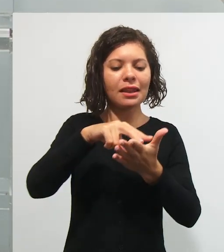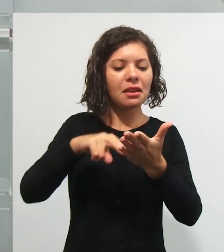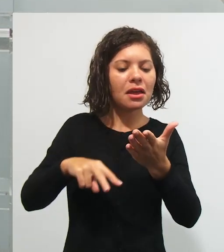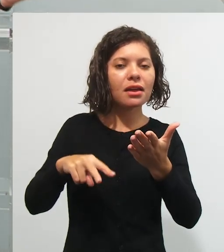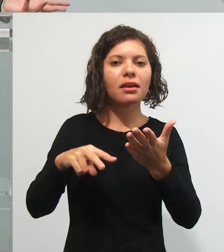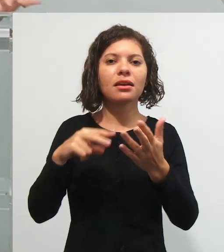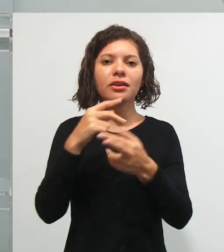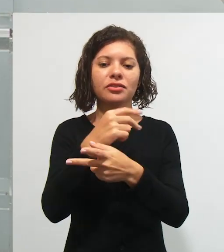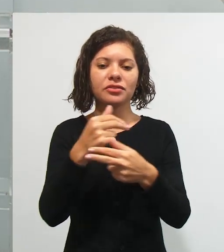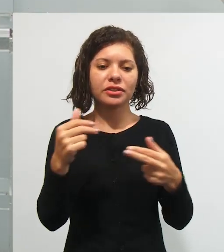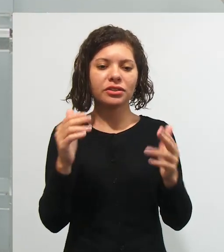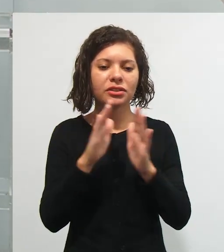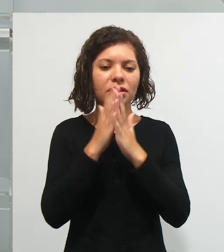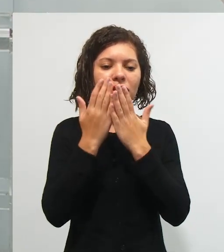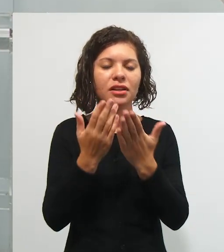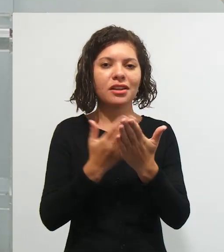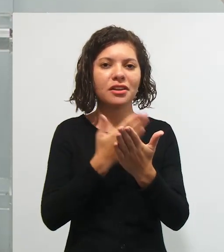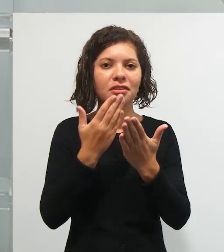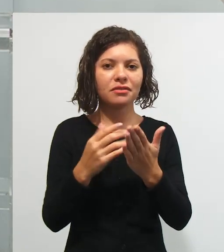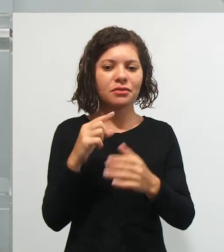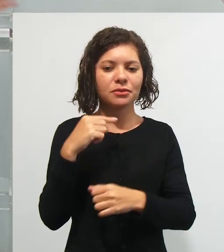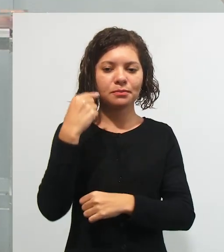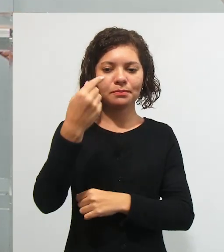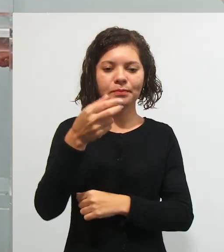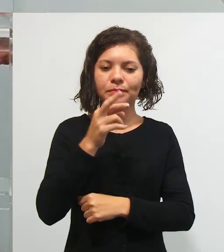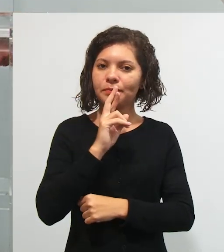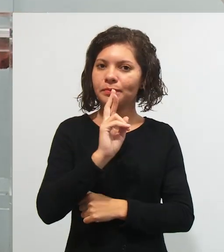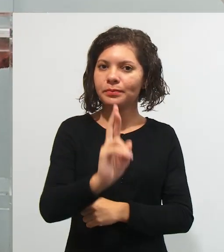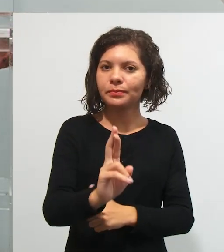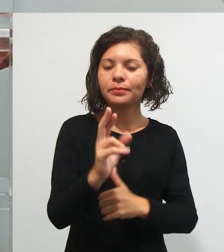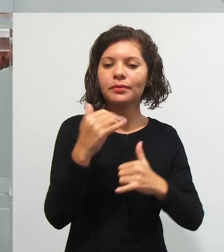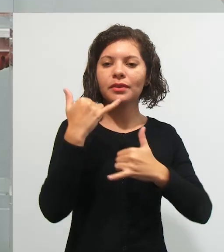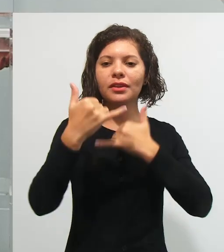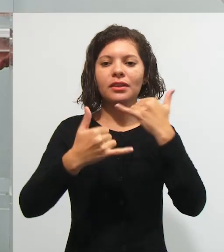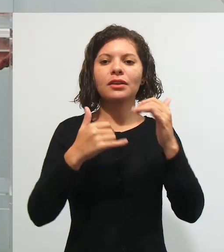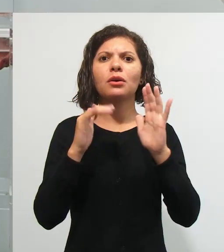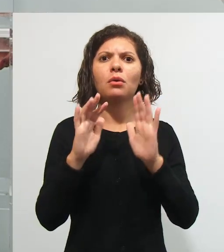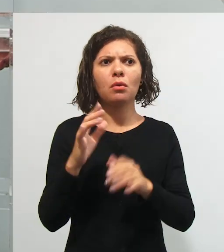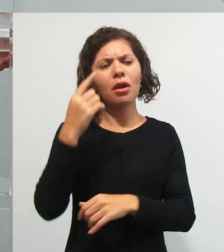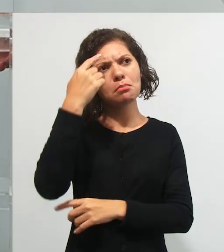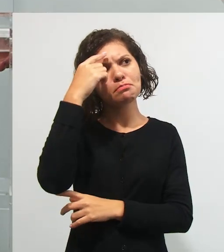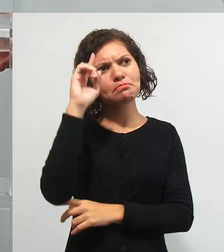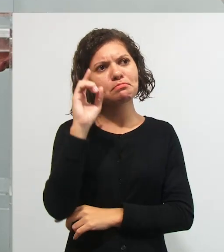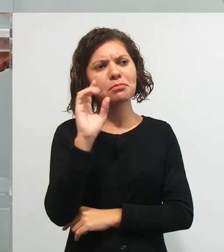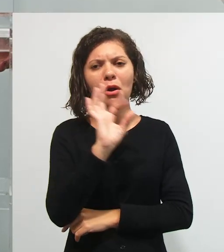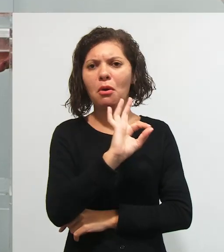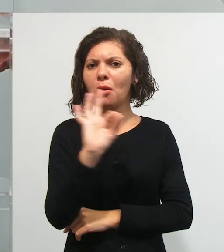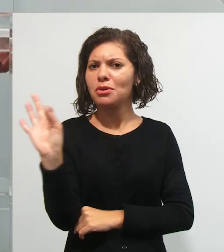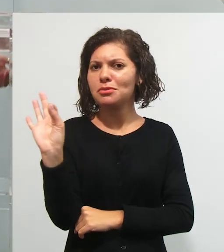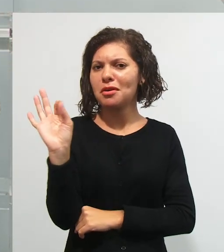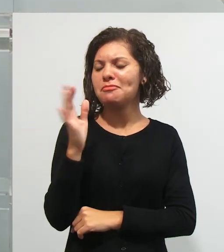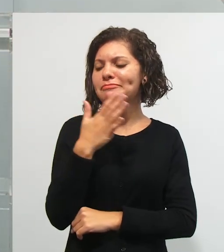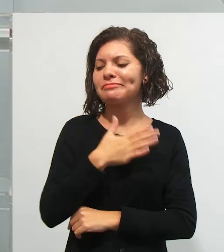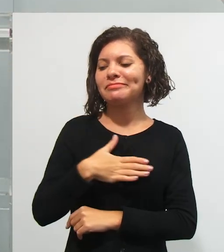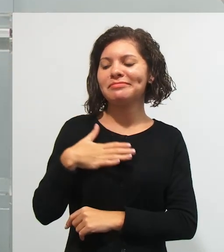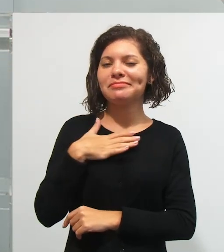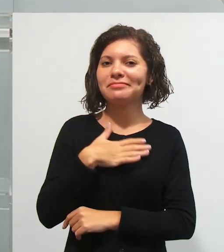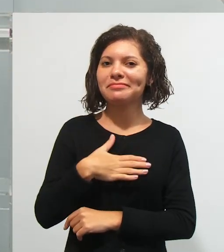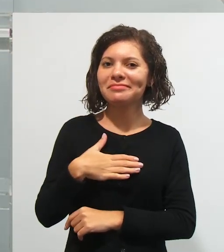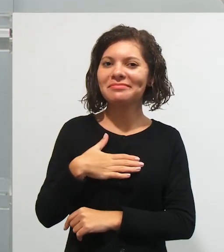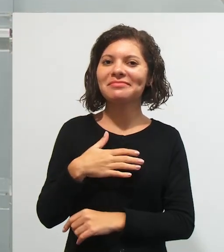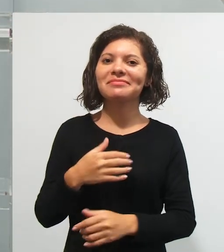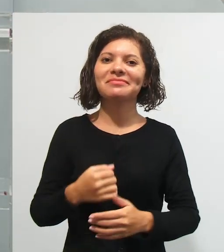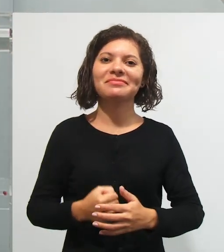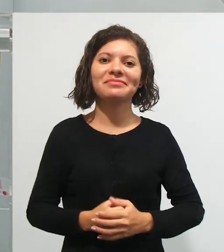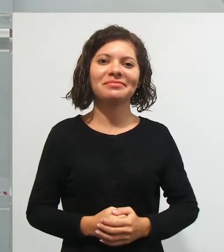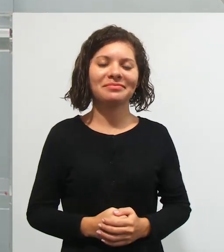poder responder a trilha, o jogo. Ai, olha que ideia boa, acho que eu nem tinha pensado nisso. Acabei de me surgir essa